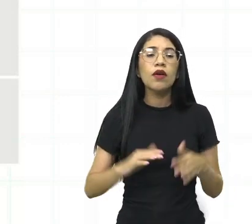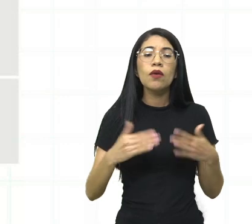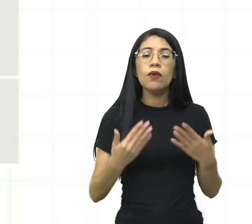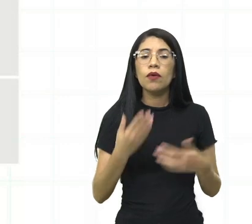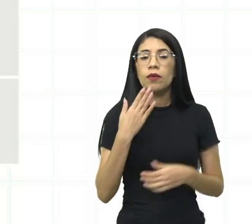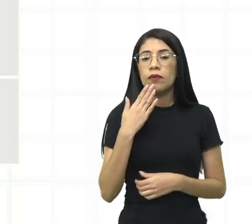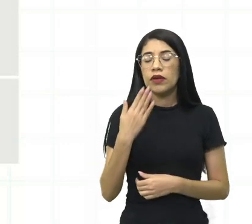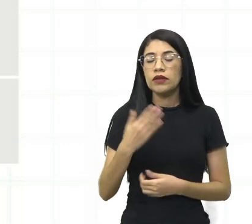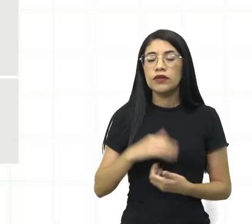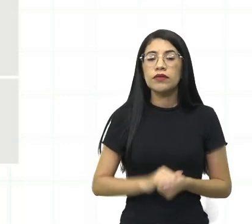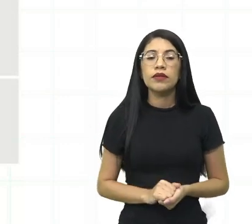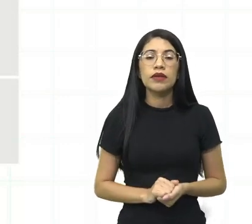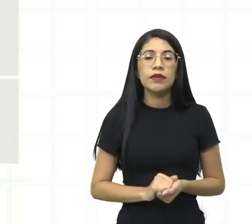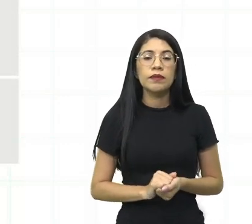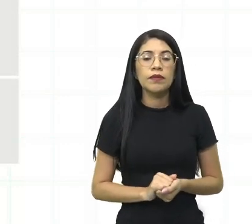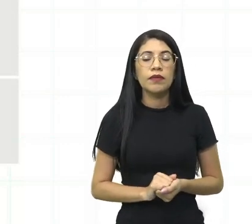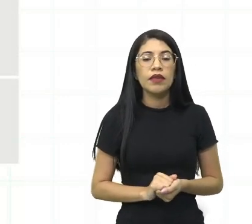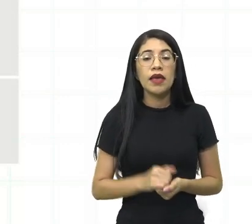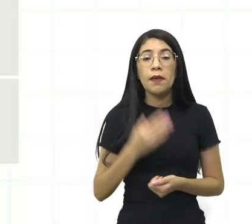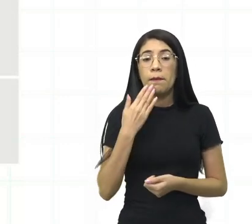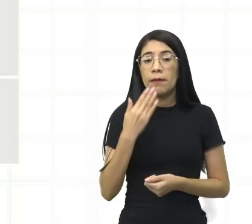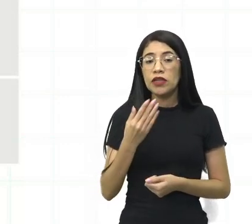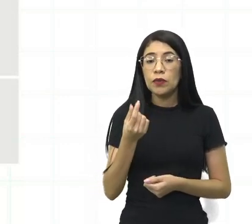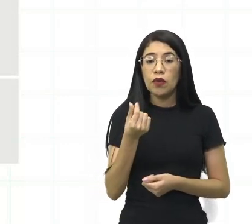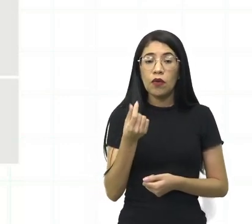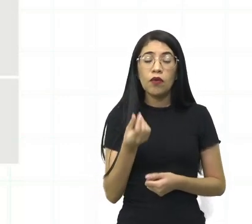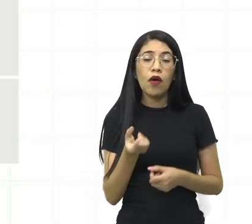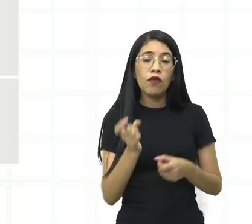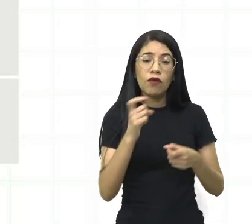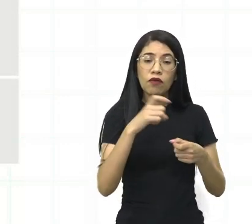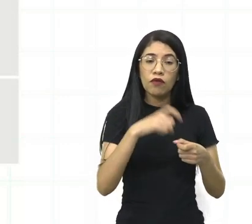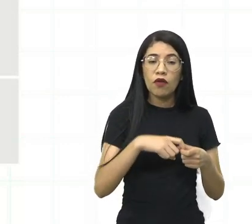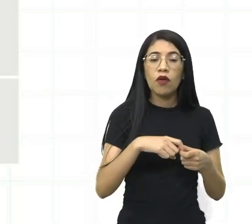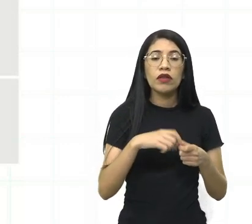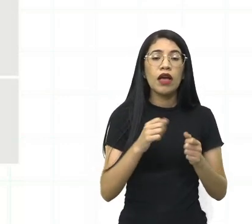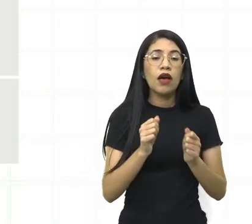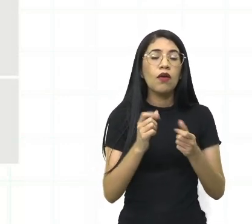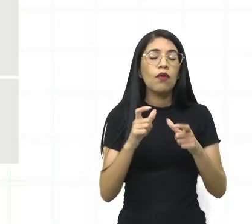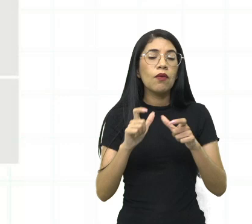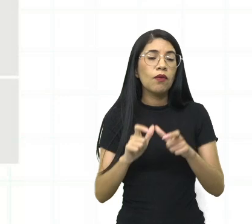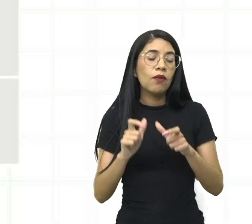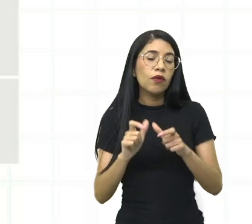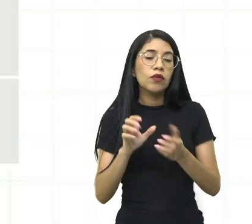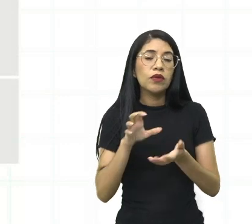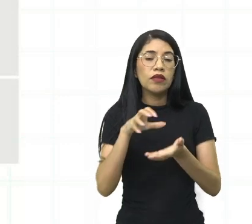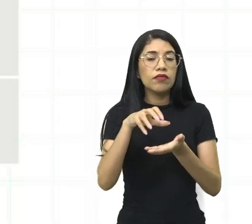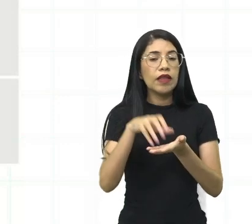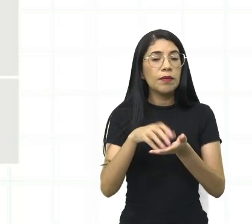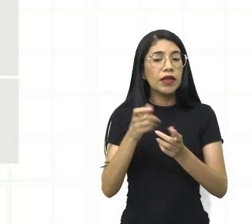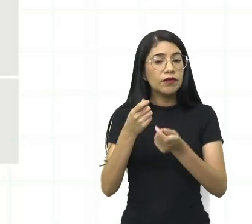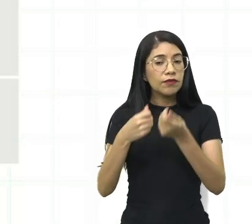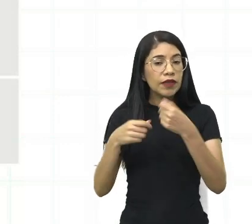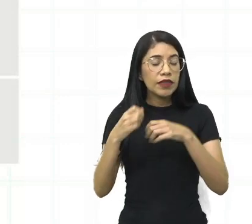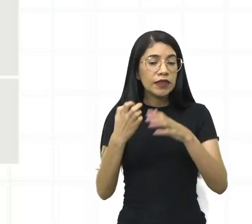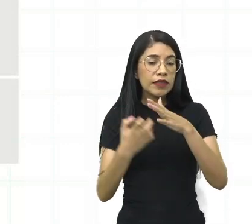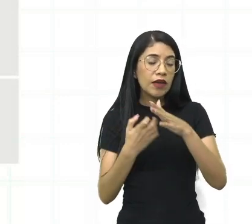solicitação? Pedido de reembolso junto ao departamento financeiro da empresa para